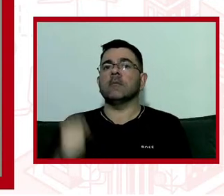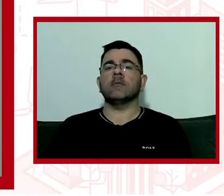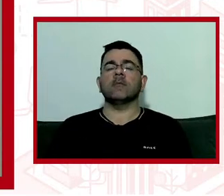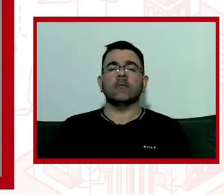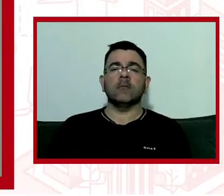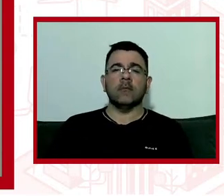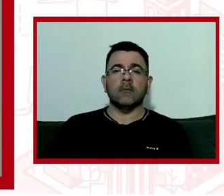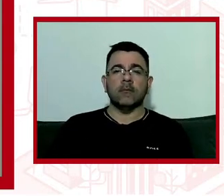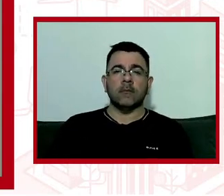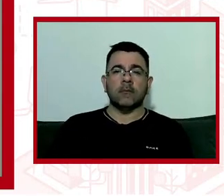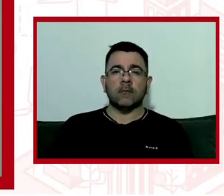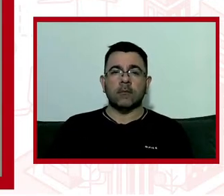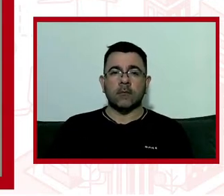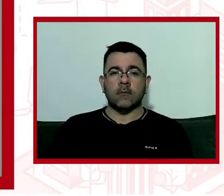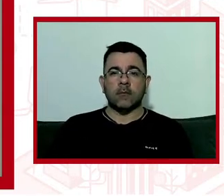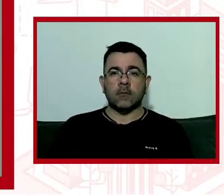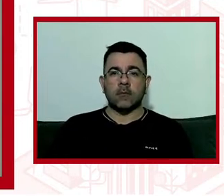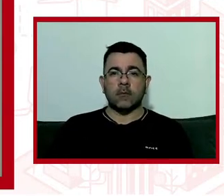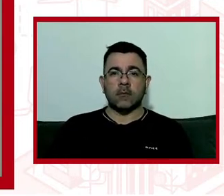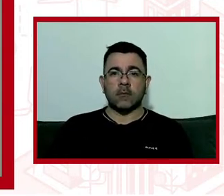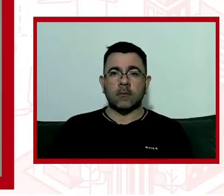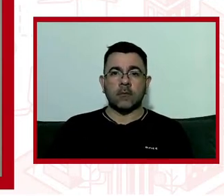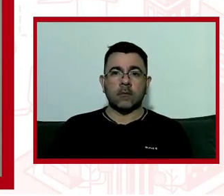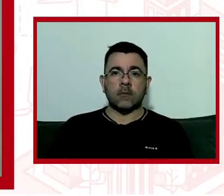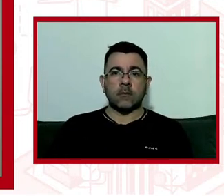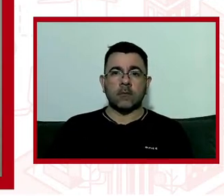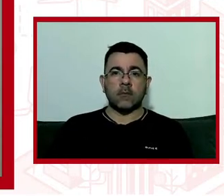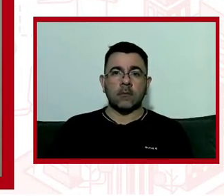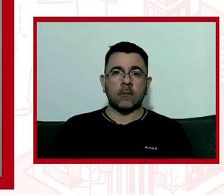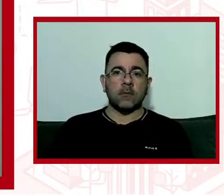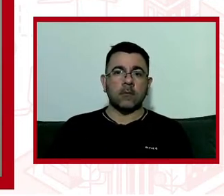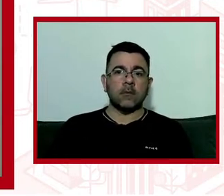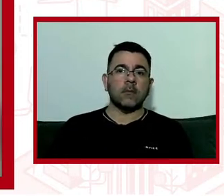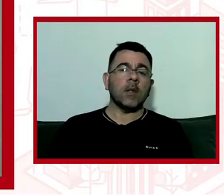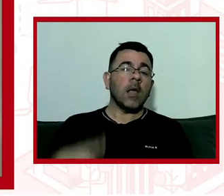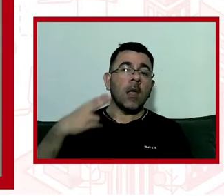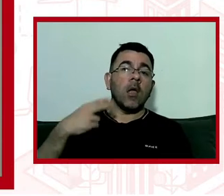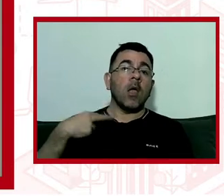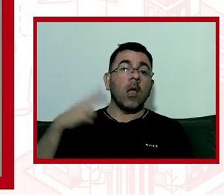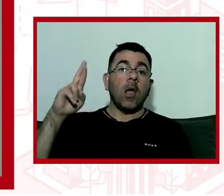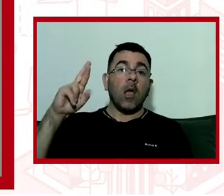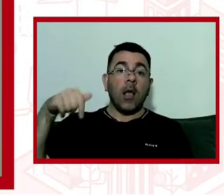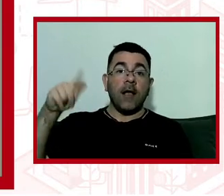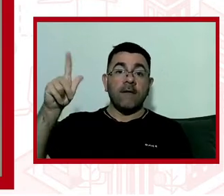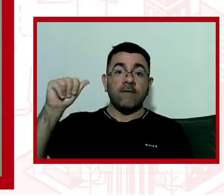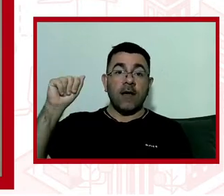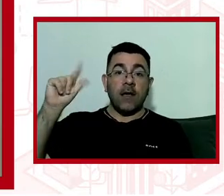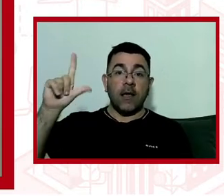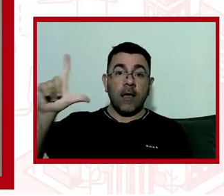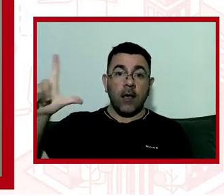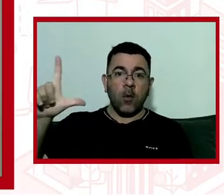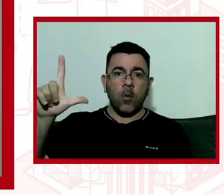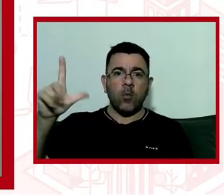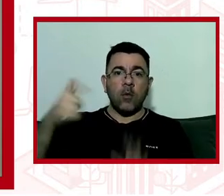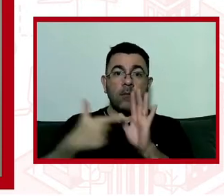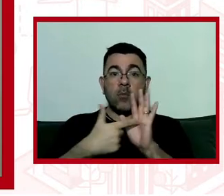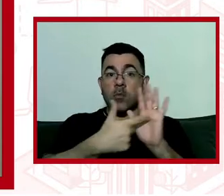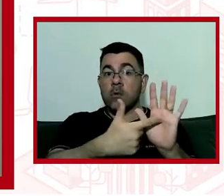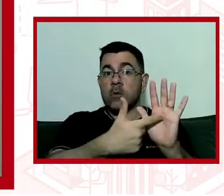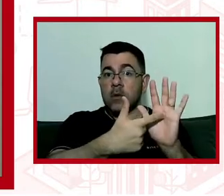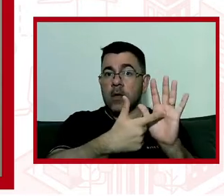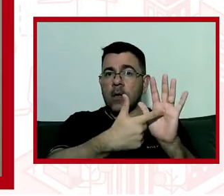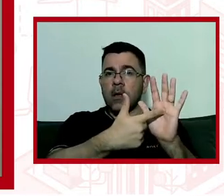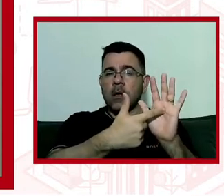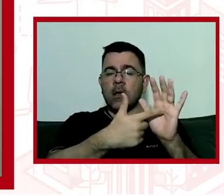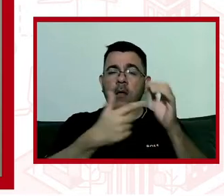eh a gente muito do que a gente tem feito Rafael vai mostrar aqui a gente conseguiu fazer também porque existe o Marco legal